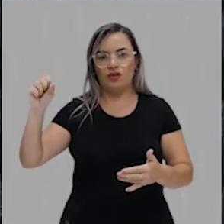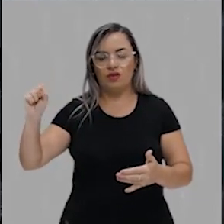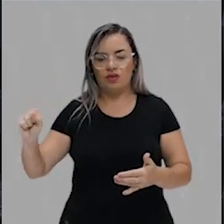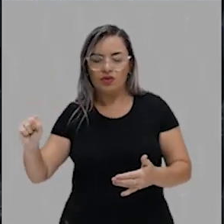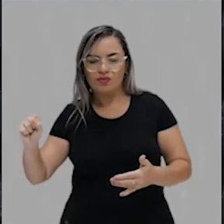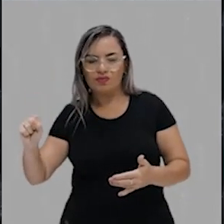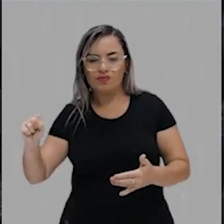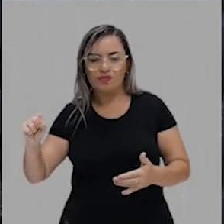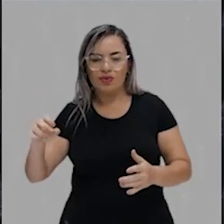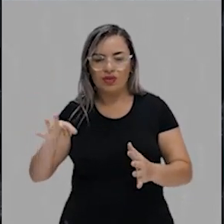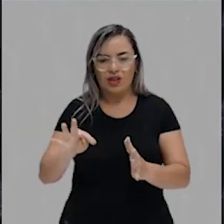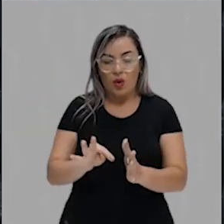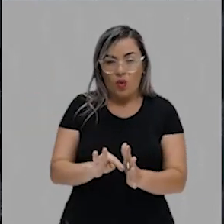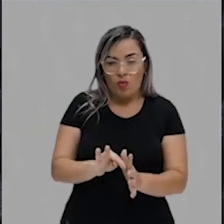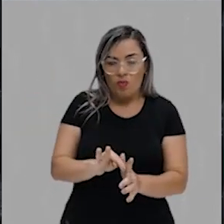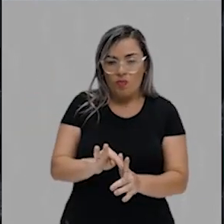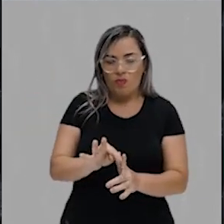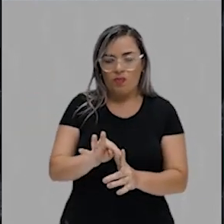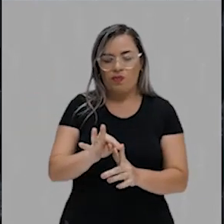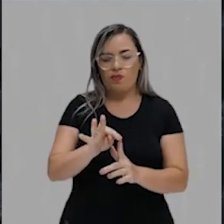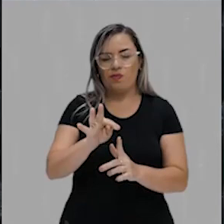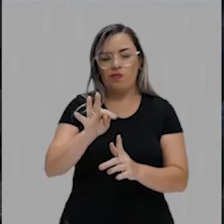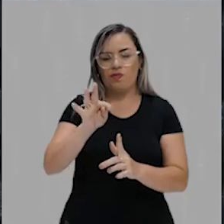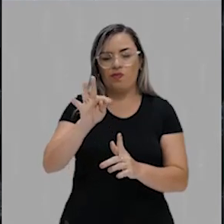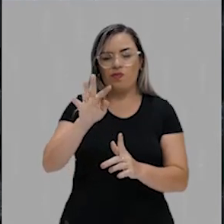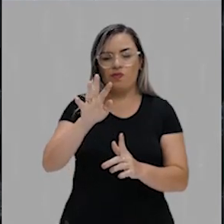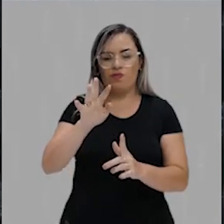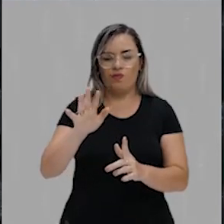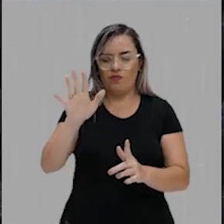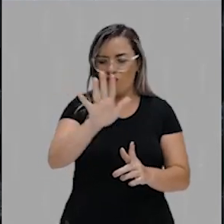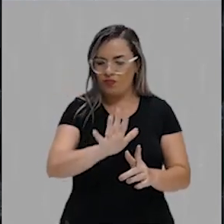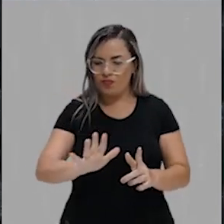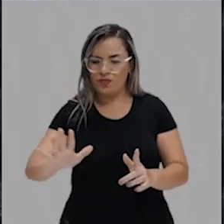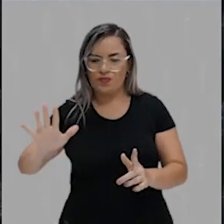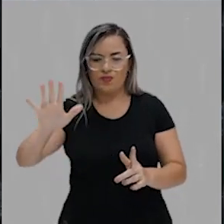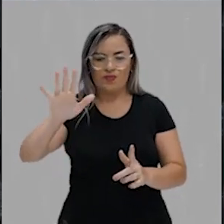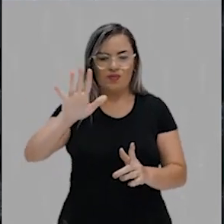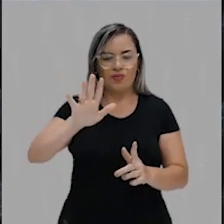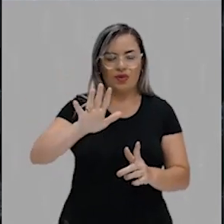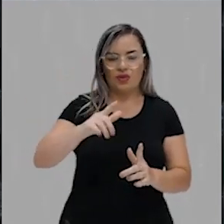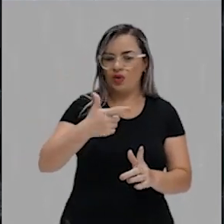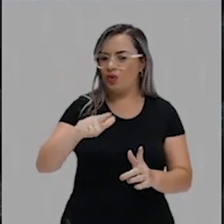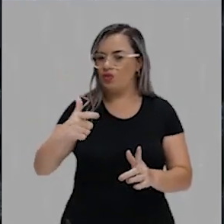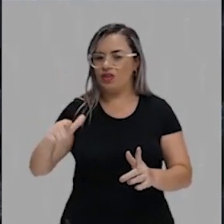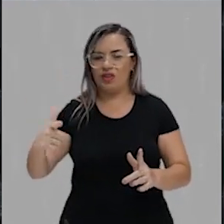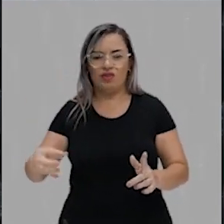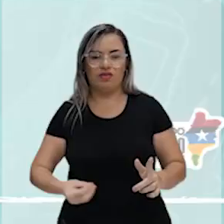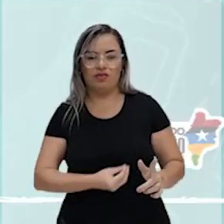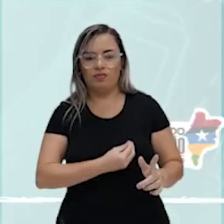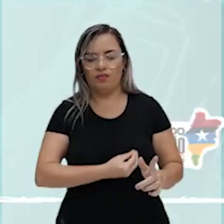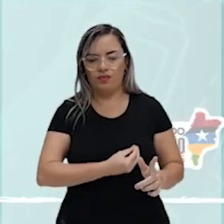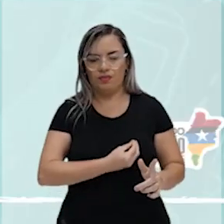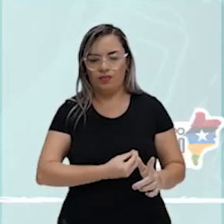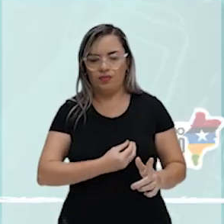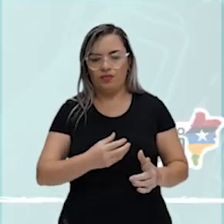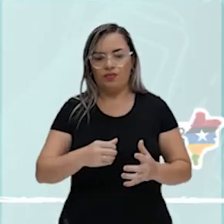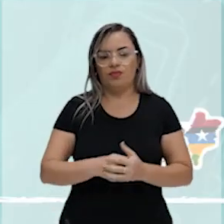altas temperaturas, tem um ambiente totalmente inóspito para a vida. Beleza?